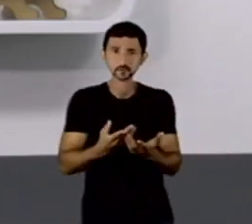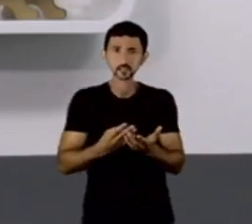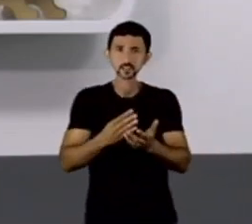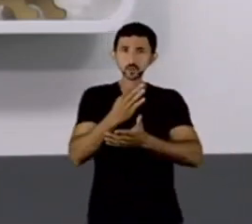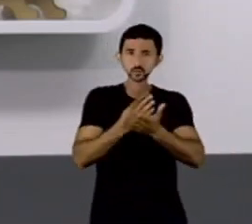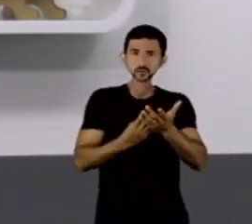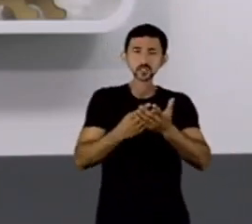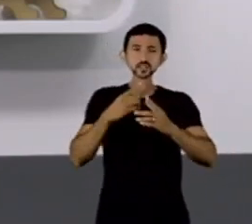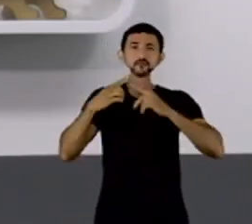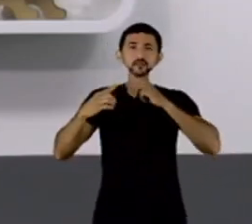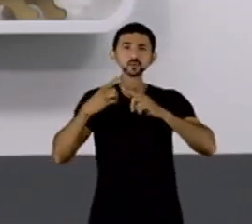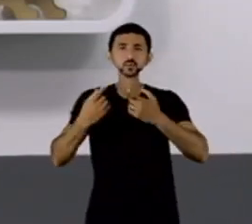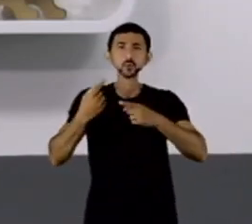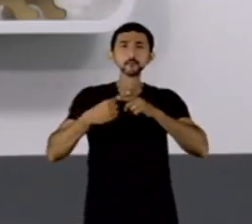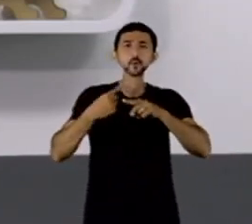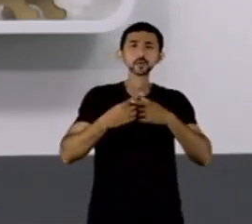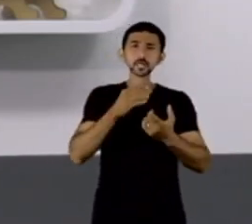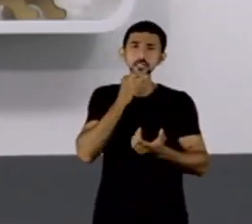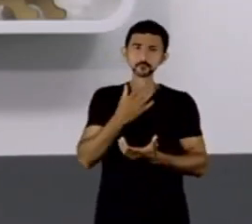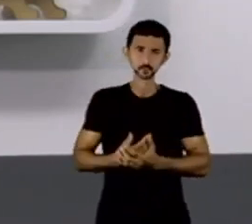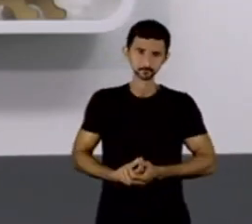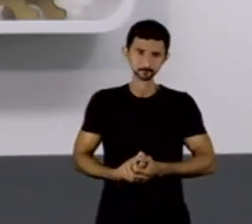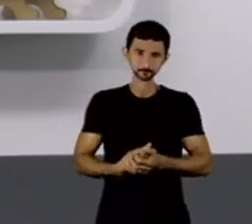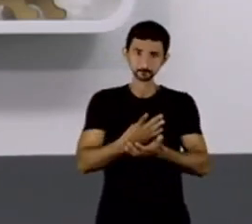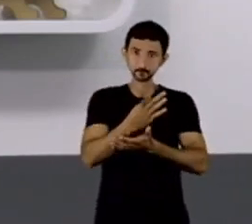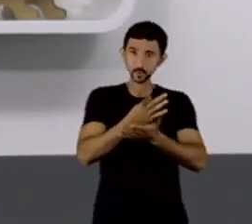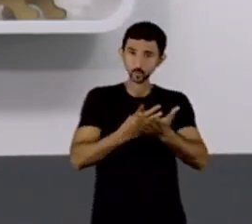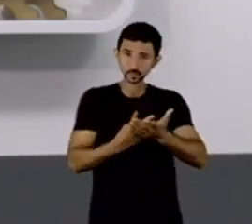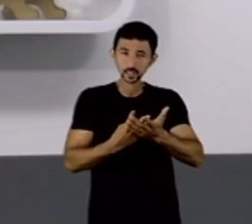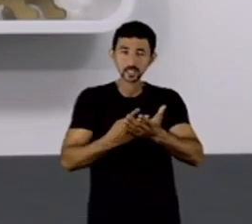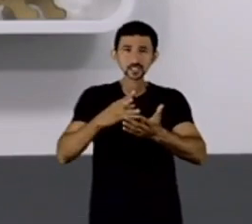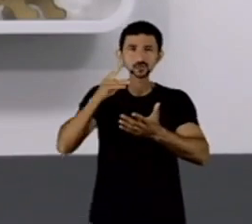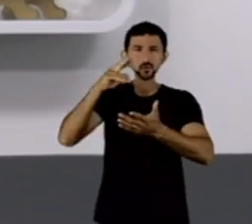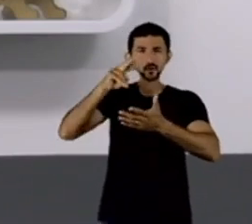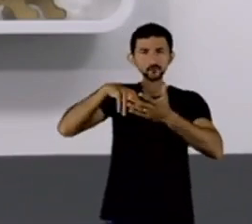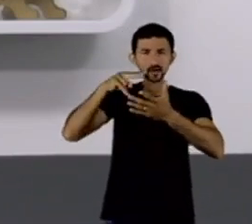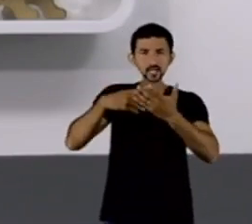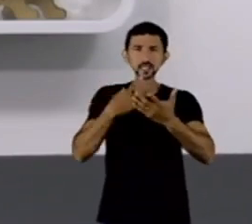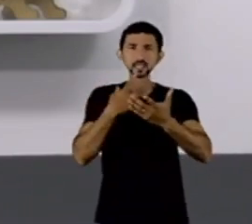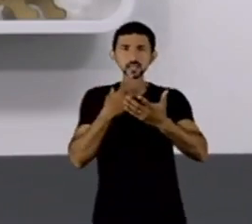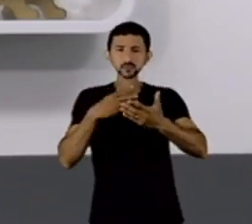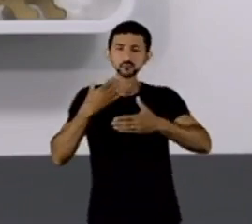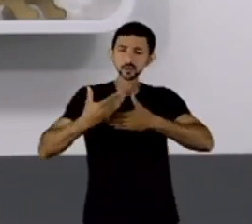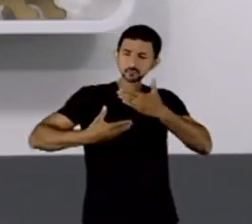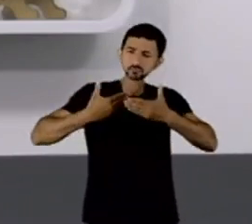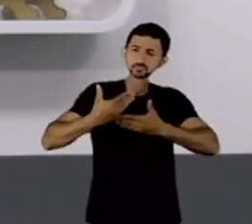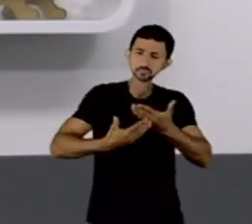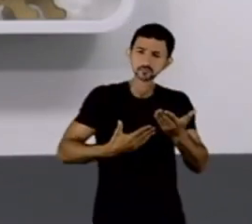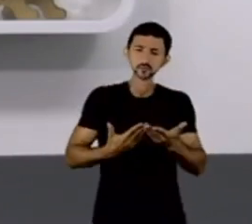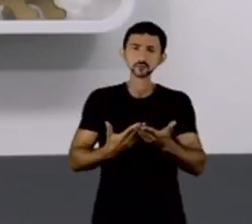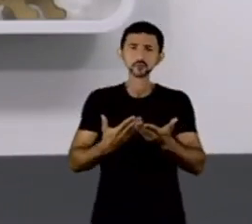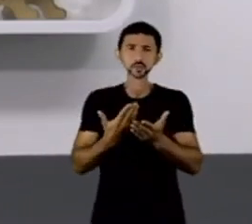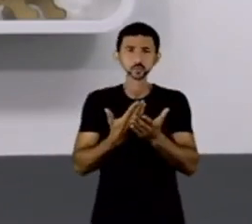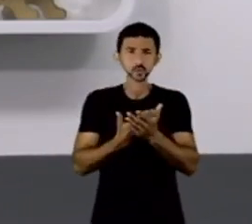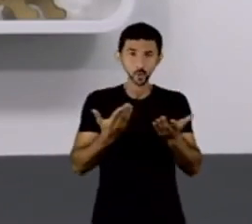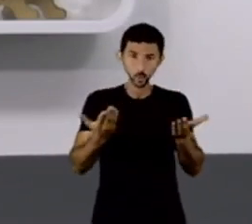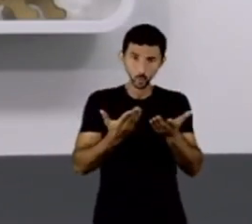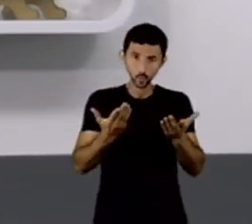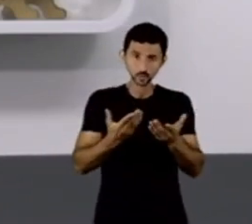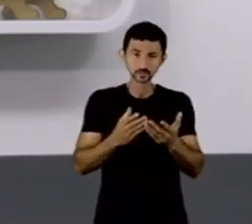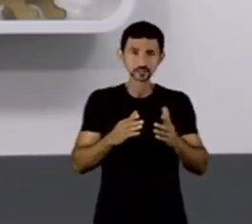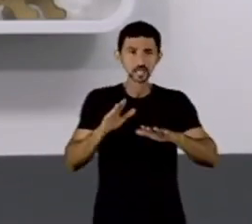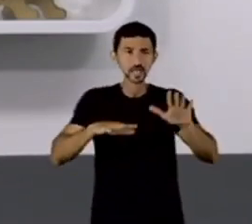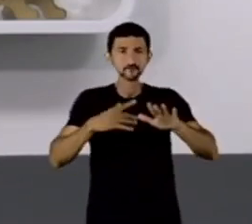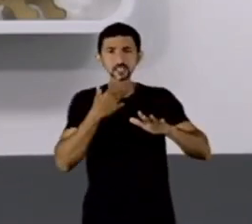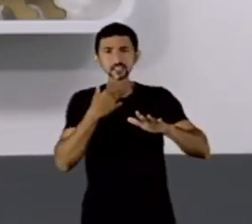está discutindo. Por quê? Num texto como o que nós lemos e que nós vamos retomar na aula de hoje, às vezes